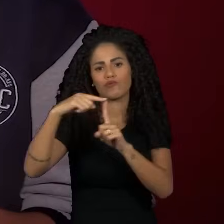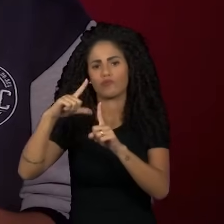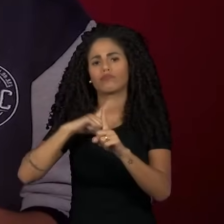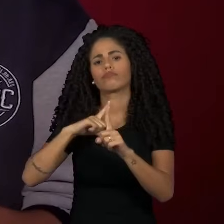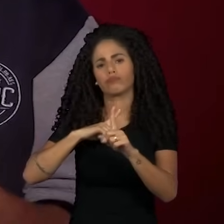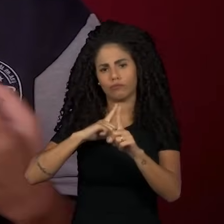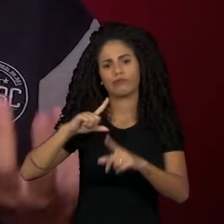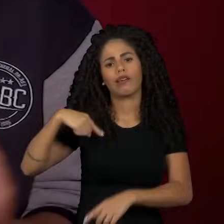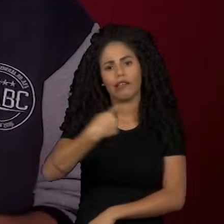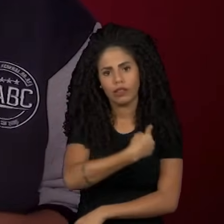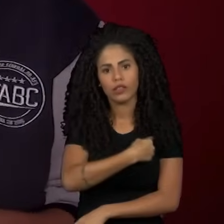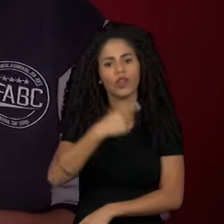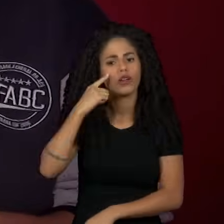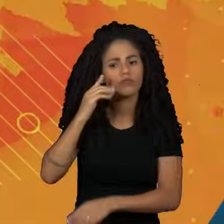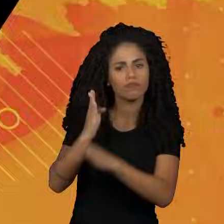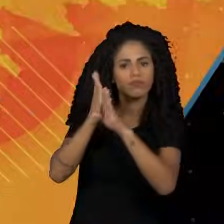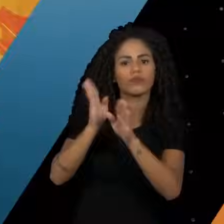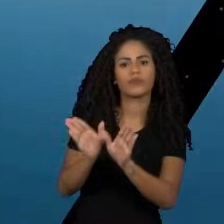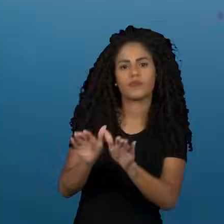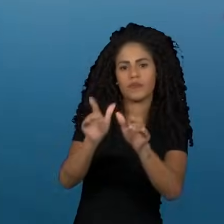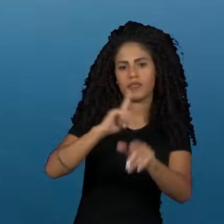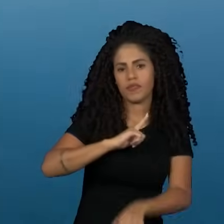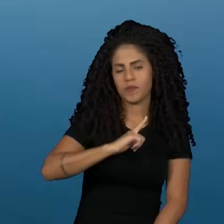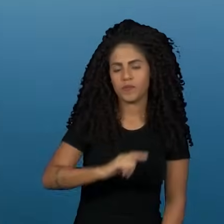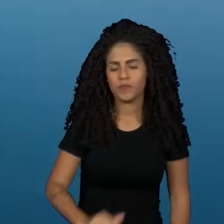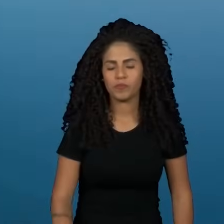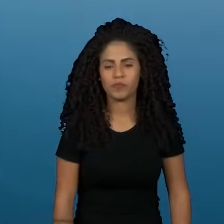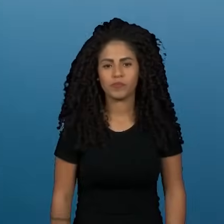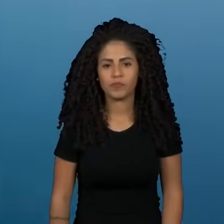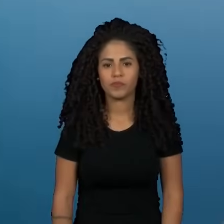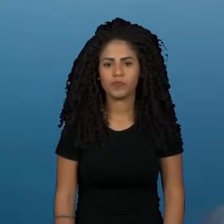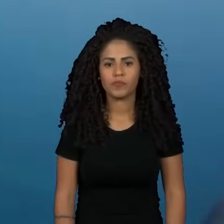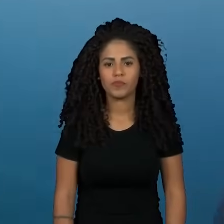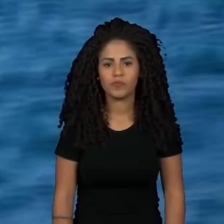vê isso mais evidente com as aves.